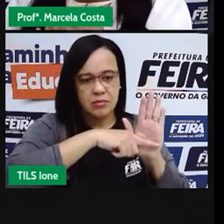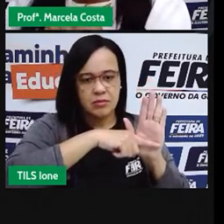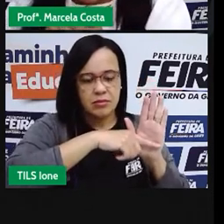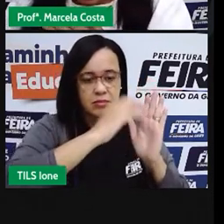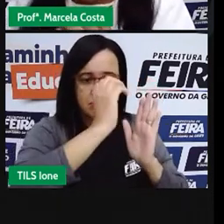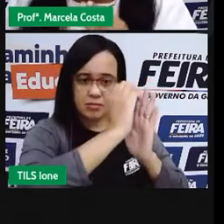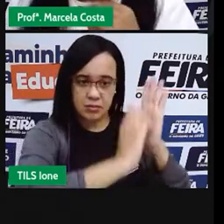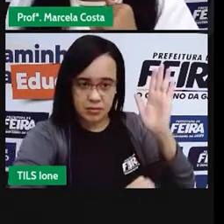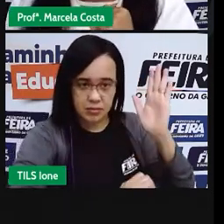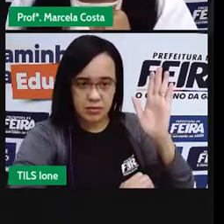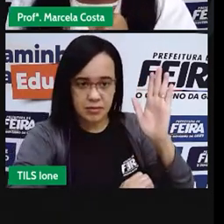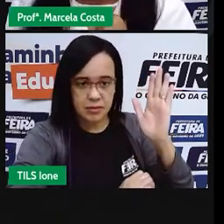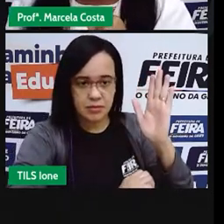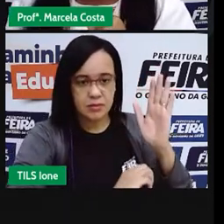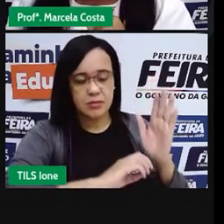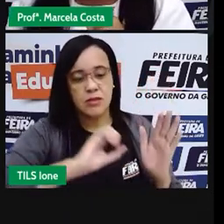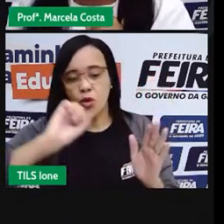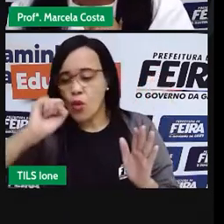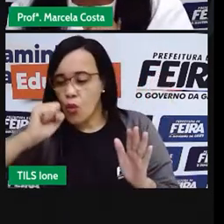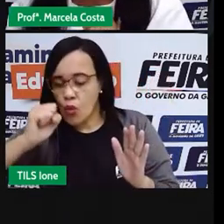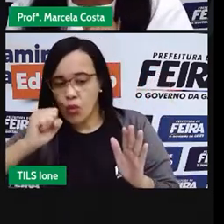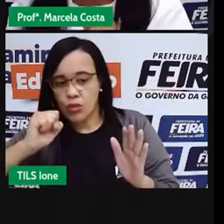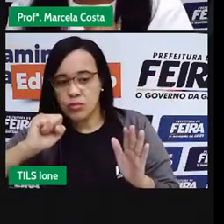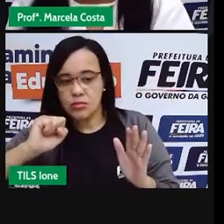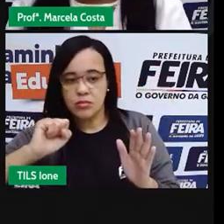Vou tirar 8.